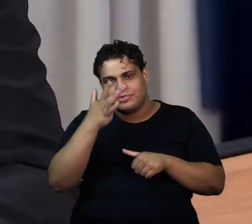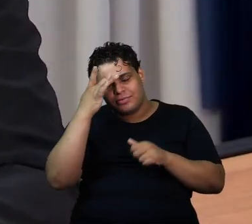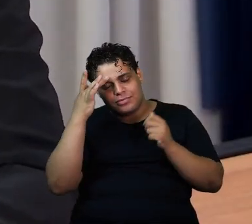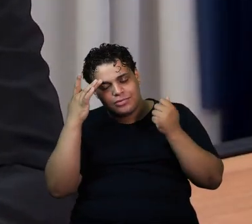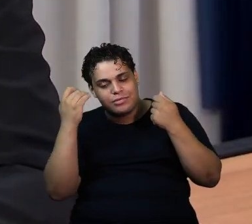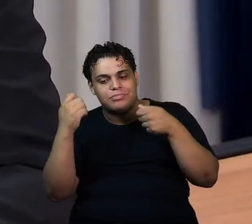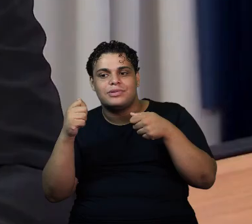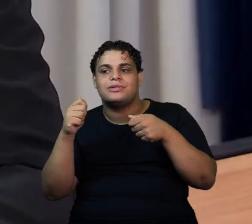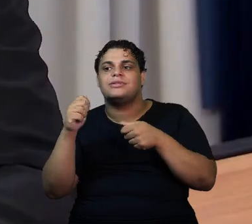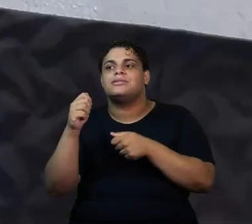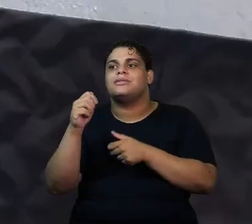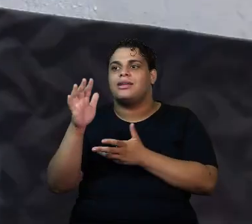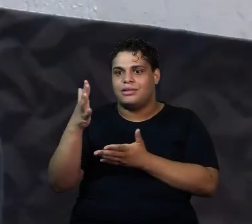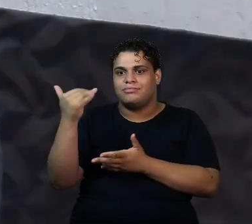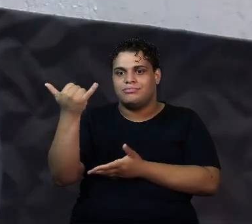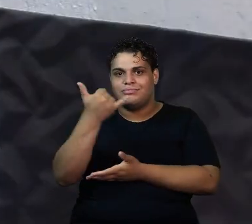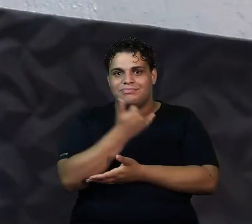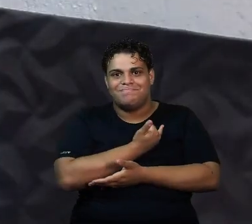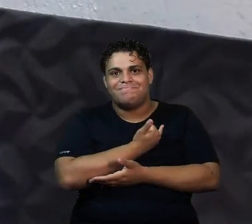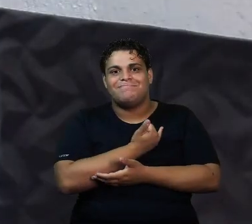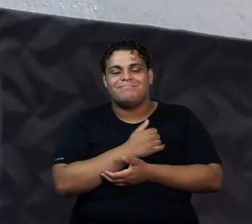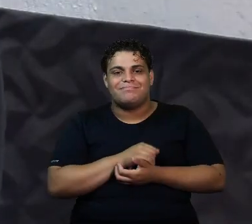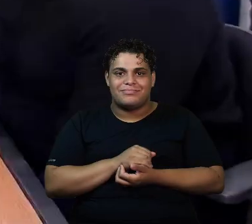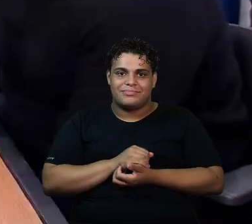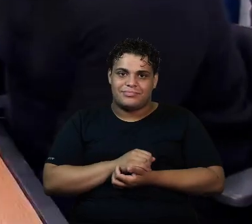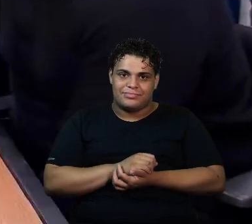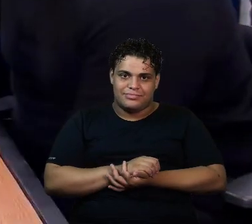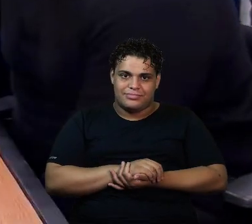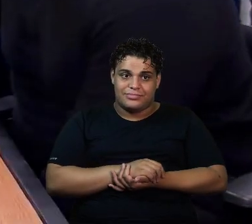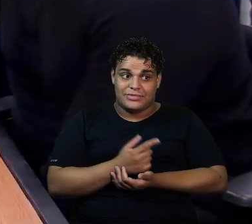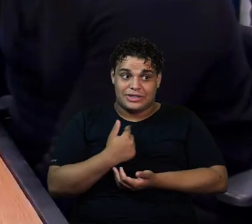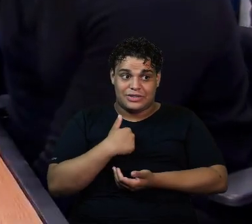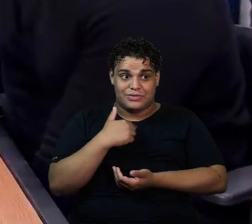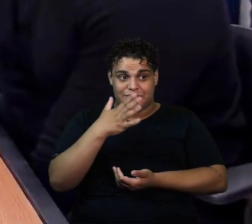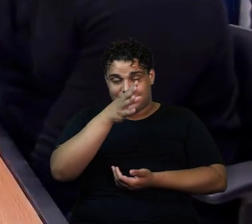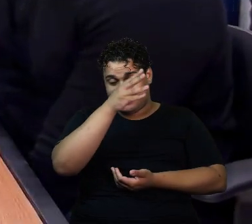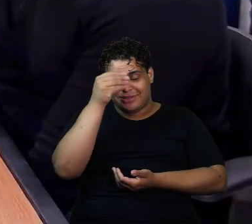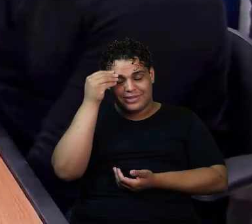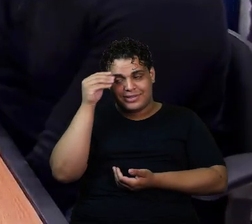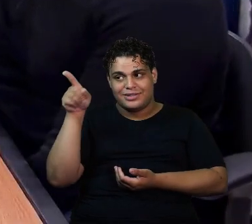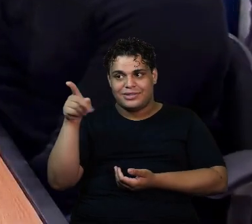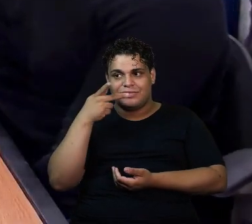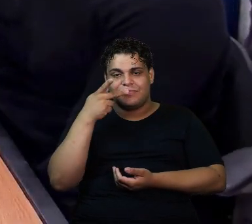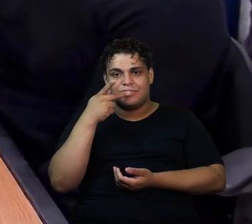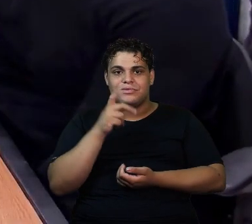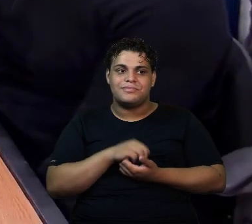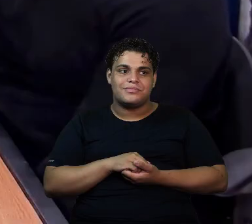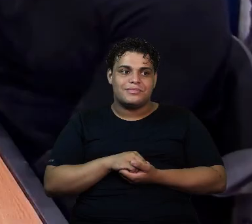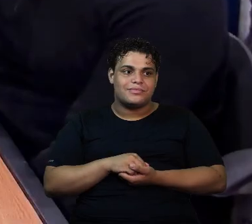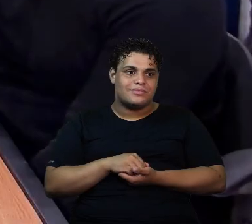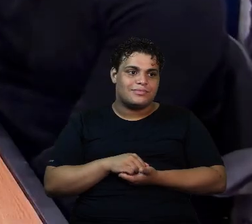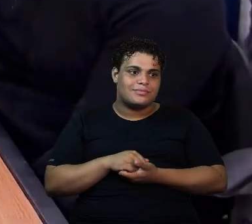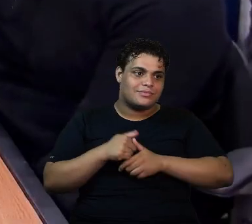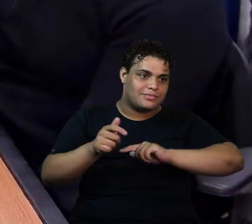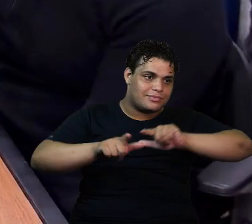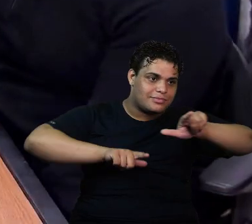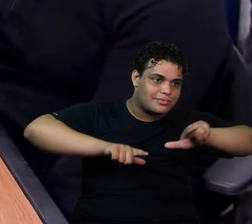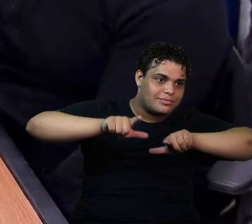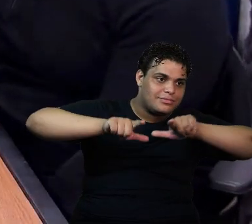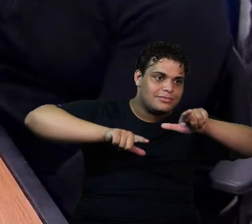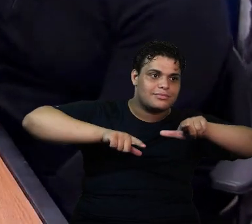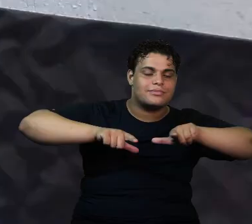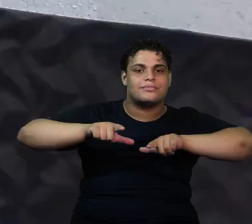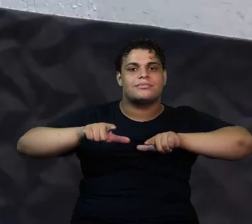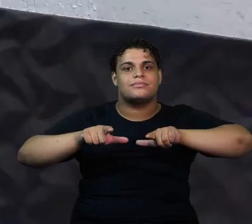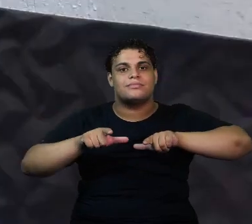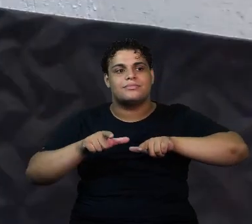né? Eu queria só dar um adendo que eu esqueci na hora que o Rafael estava comentando, né? Do trabalho deles